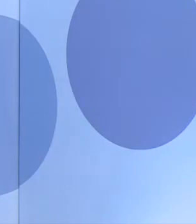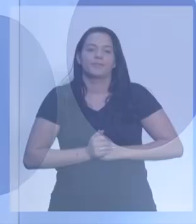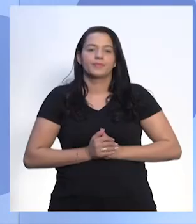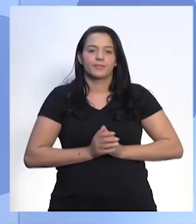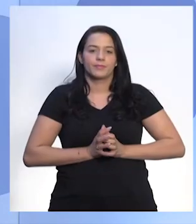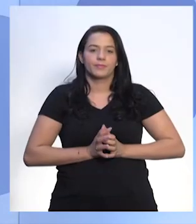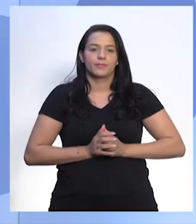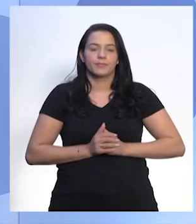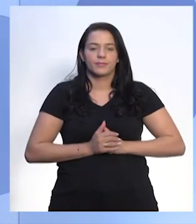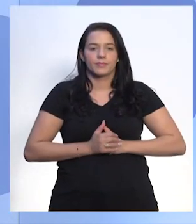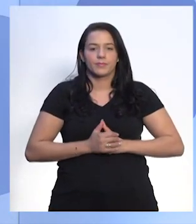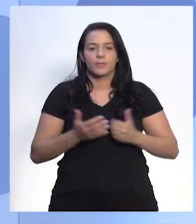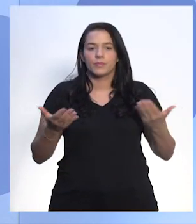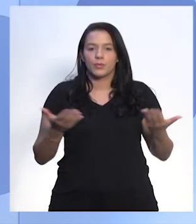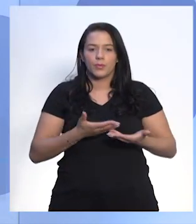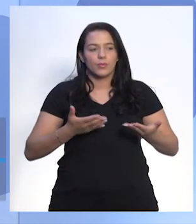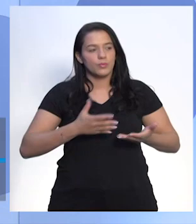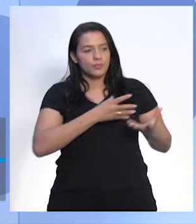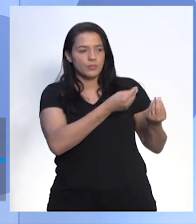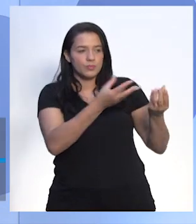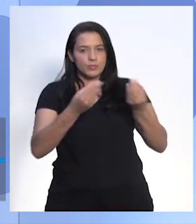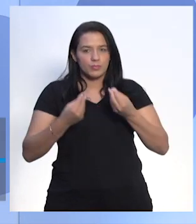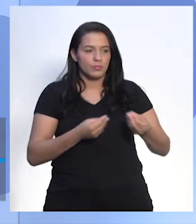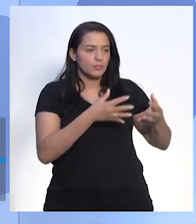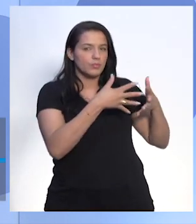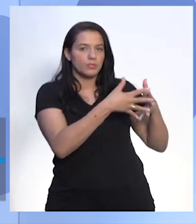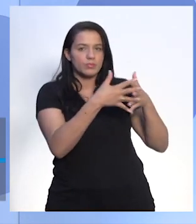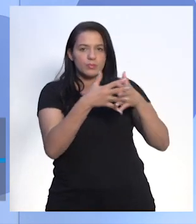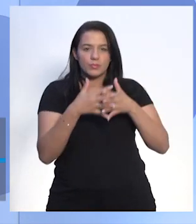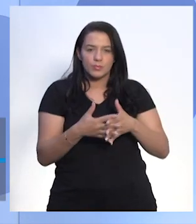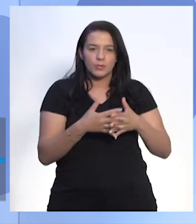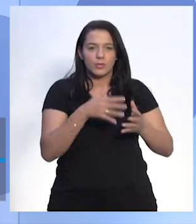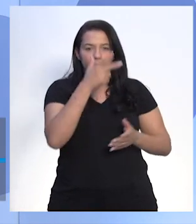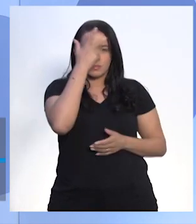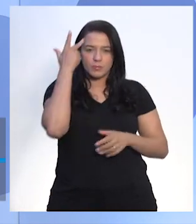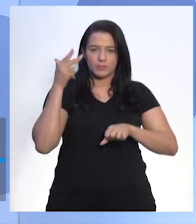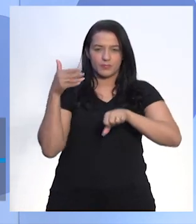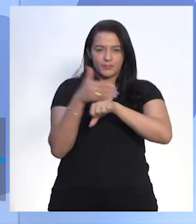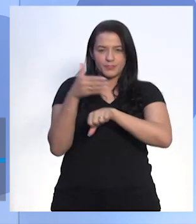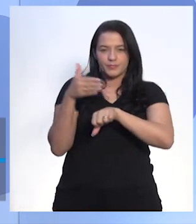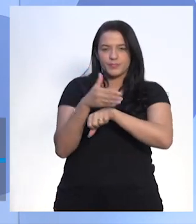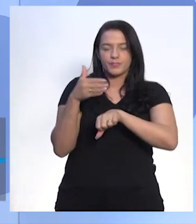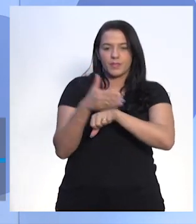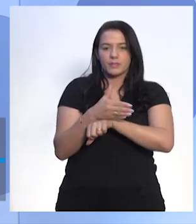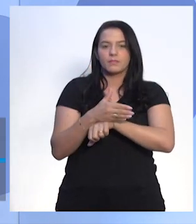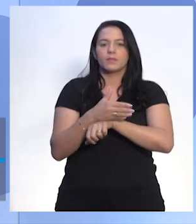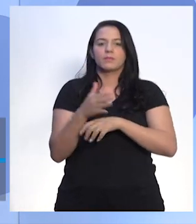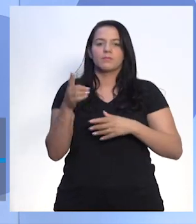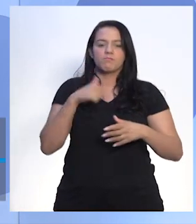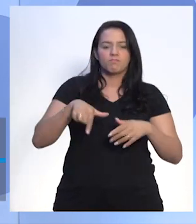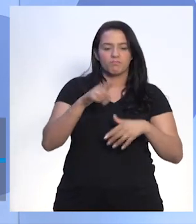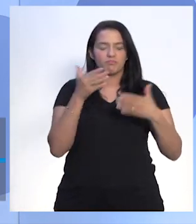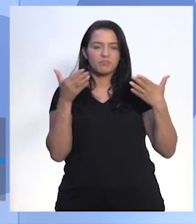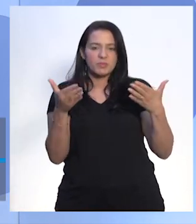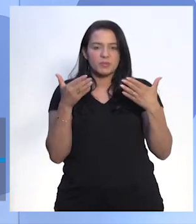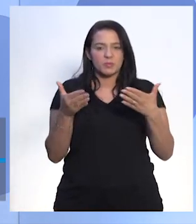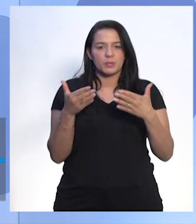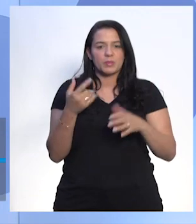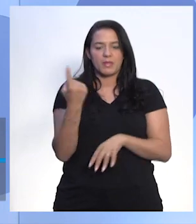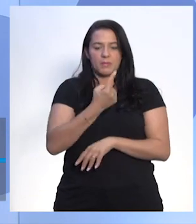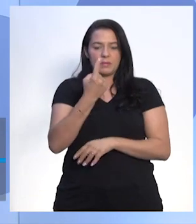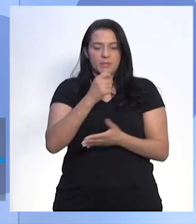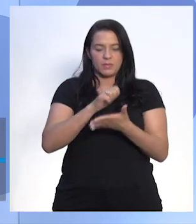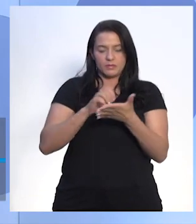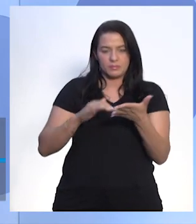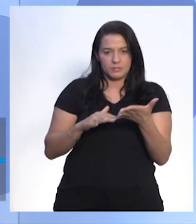Jonas, muitas dúvidas assim, em relação à participação dos alunos. É o primeiro momento, é o primeiro experimento, vamos